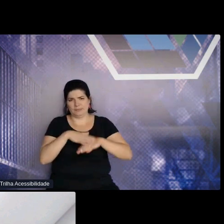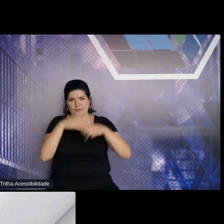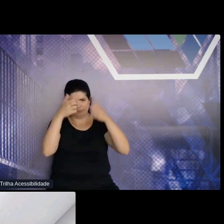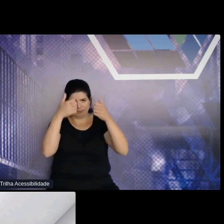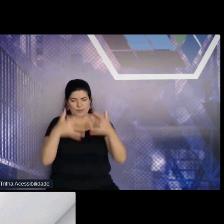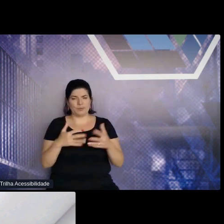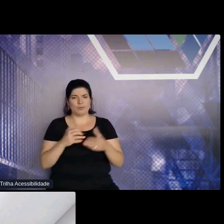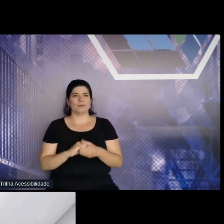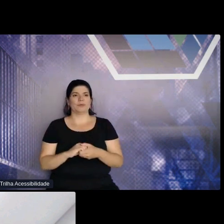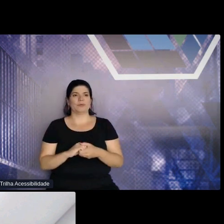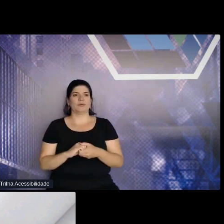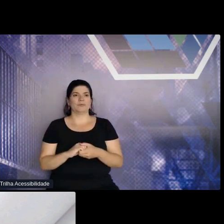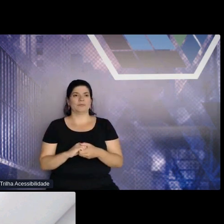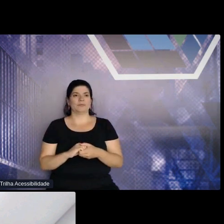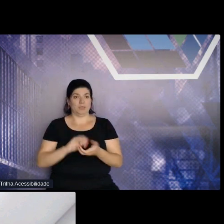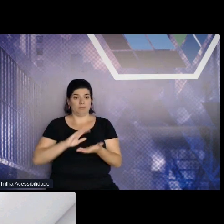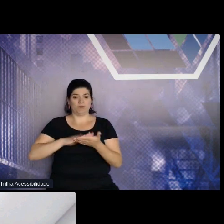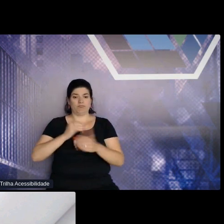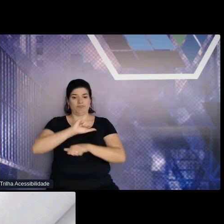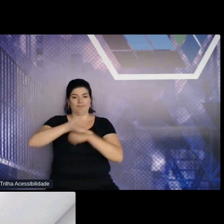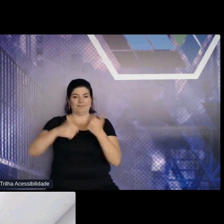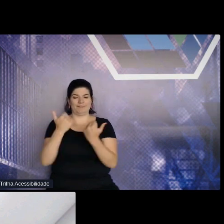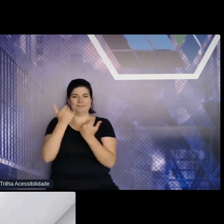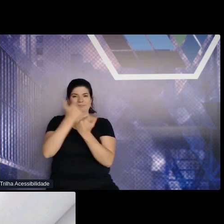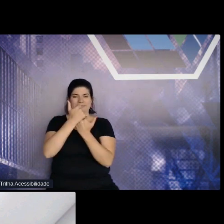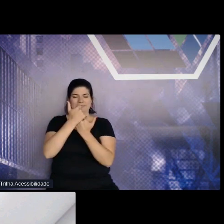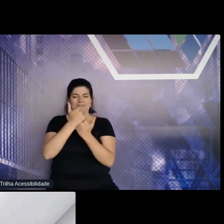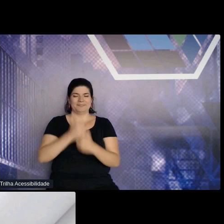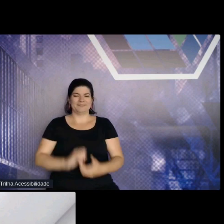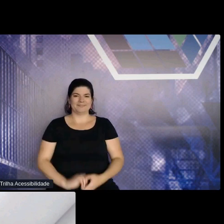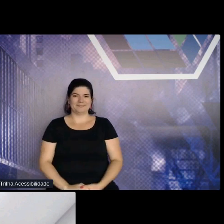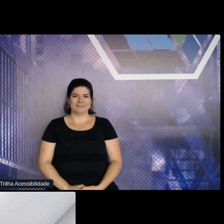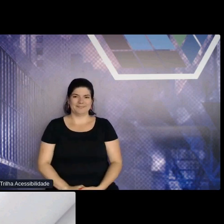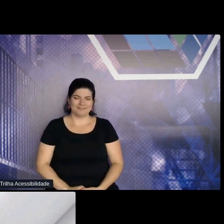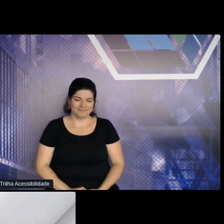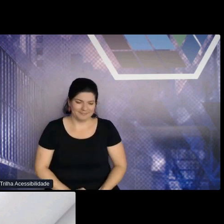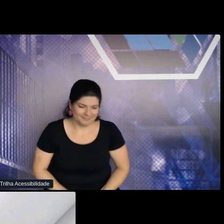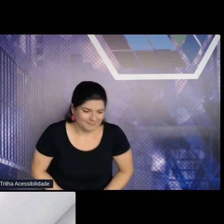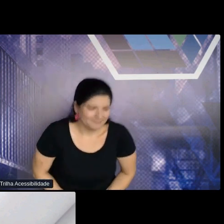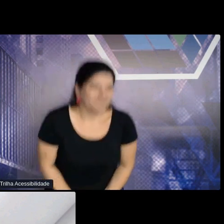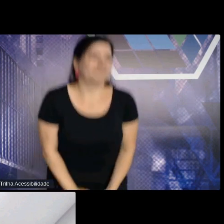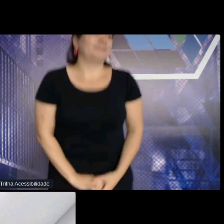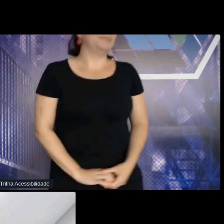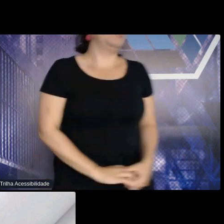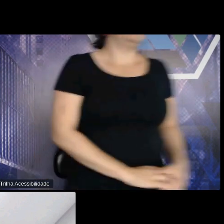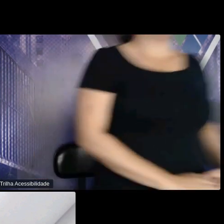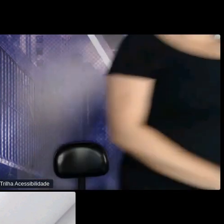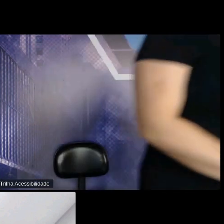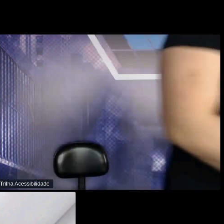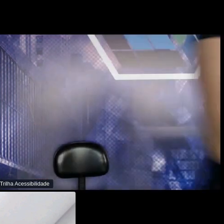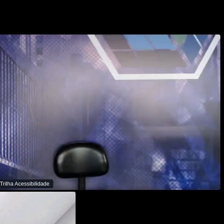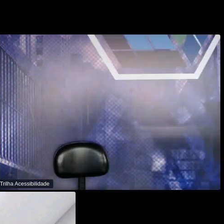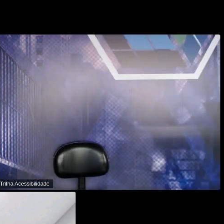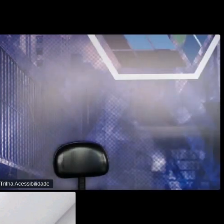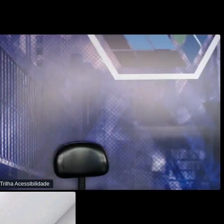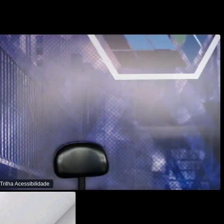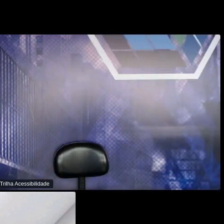hoje me fez lembrar de uma frase recente, acho que é de um seriado, no documentário, não lembro agora, mas que é uma senhora que fala